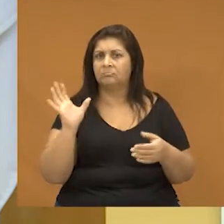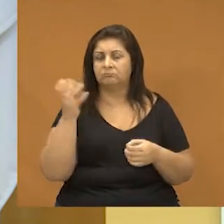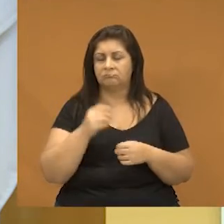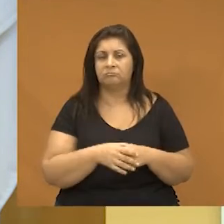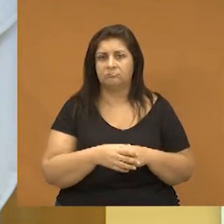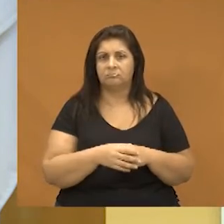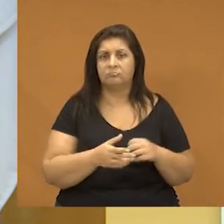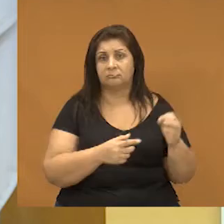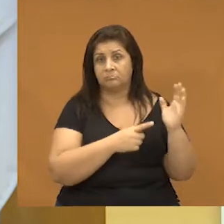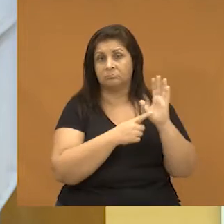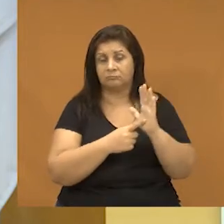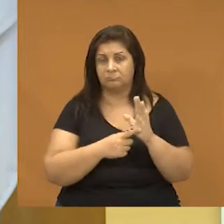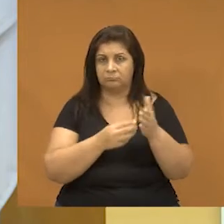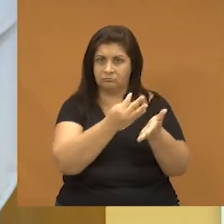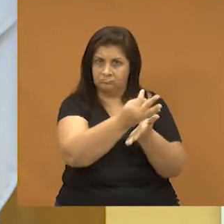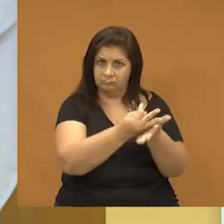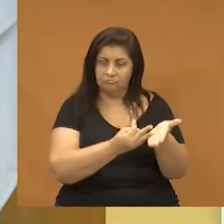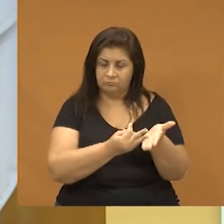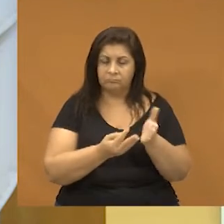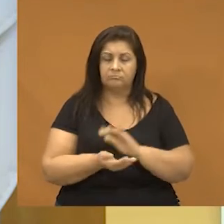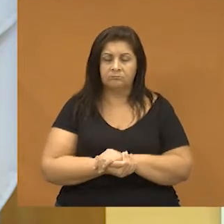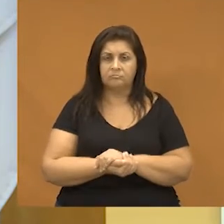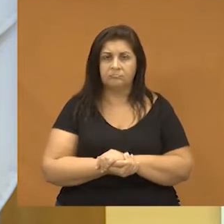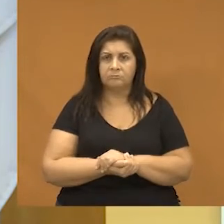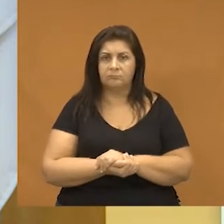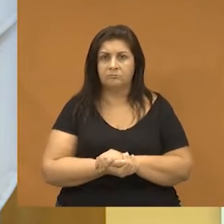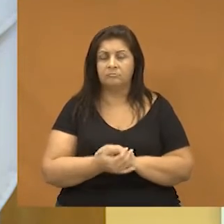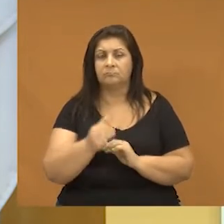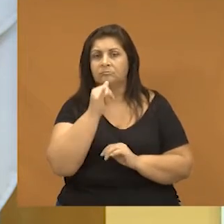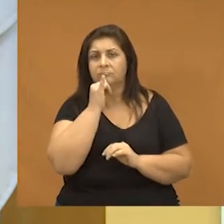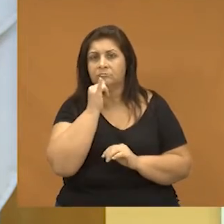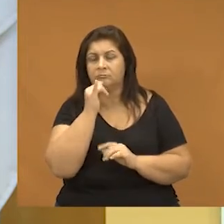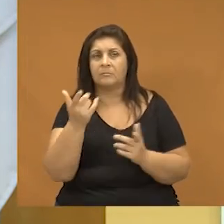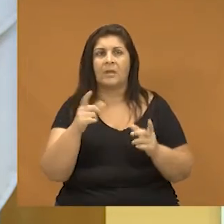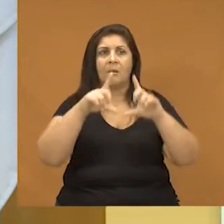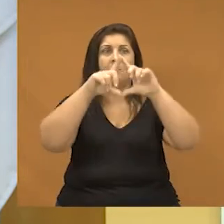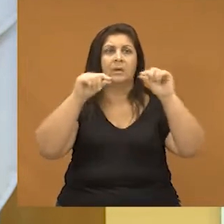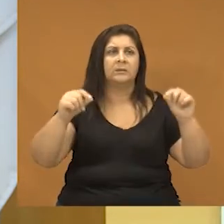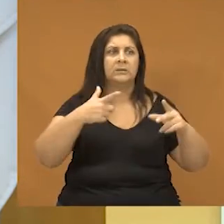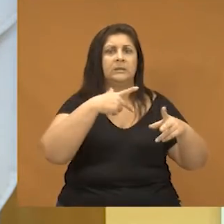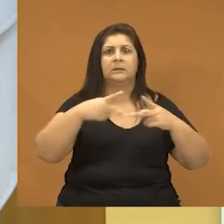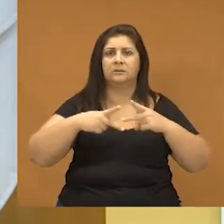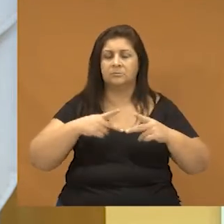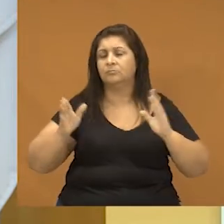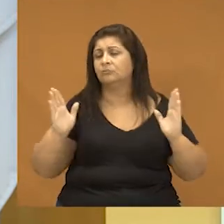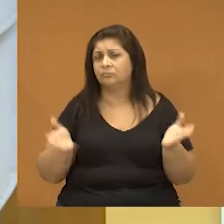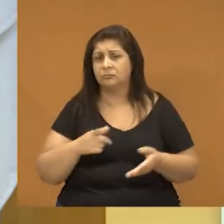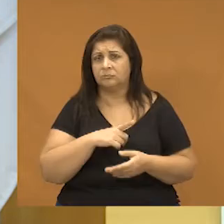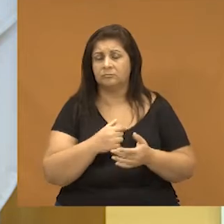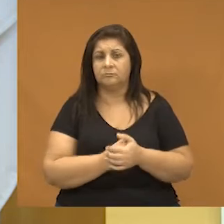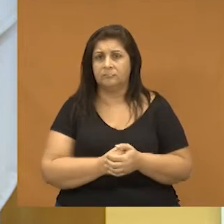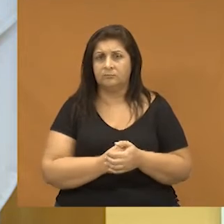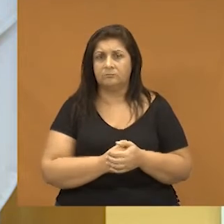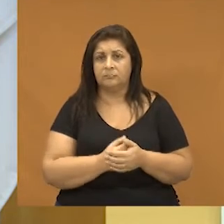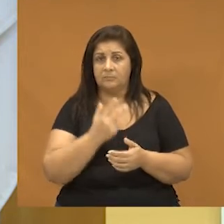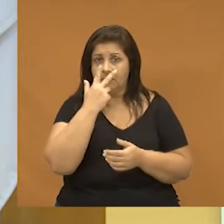até fez questão de colocar no texto da sua mensagem, dizendo que, por exemplo, lá em Goiânia, aqui em São José, eu acho que São José para nós vai ser muito